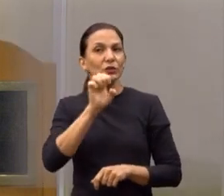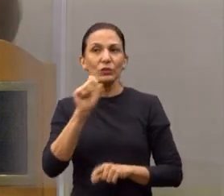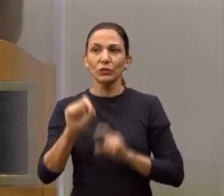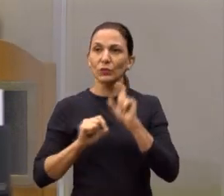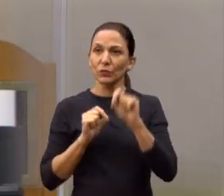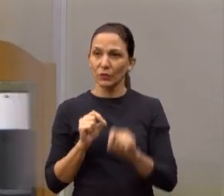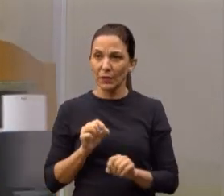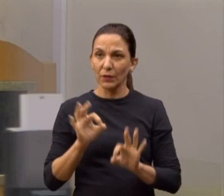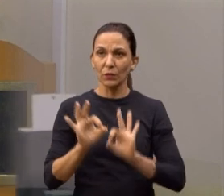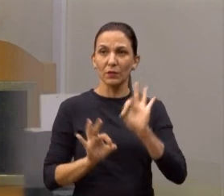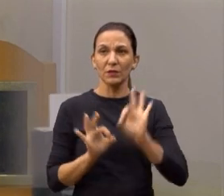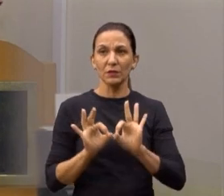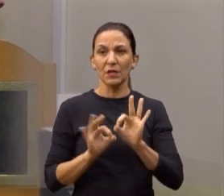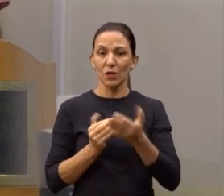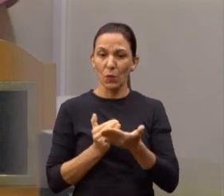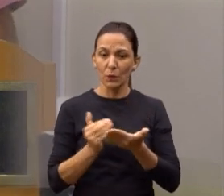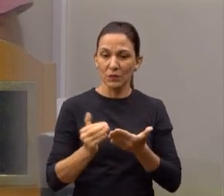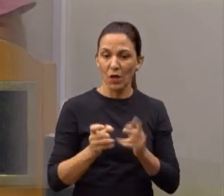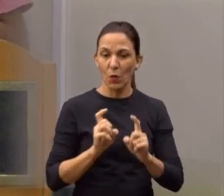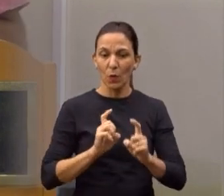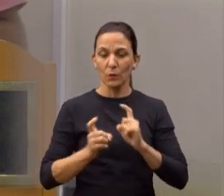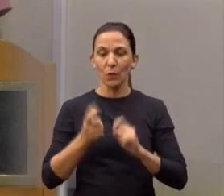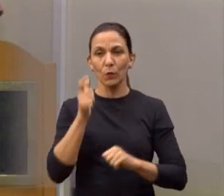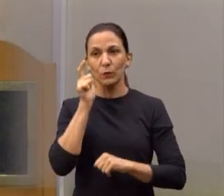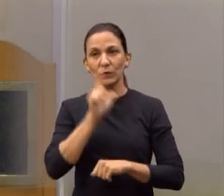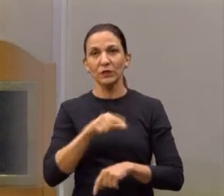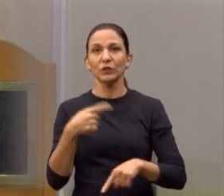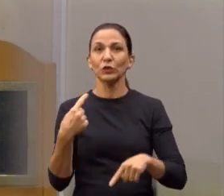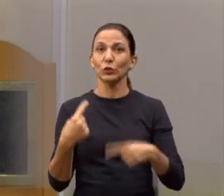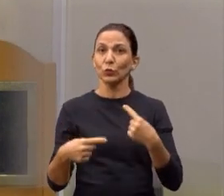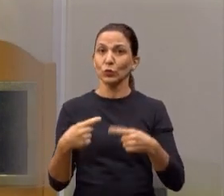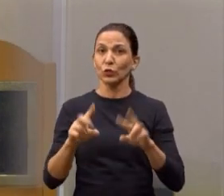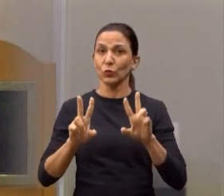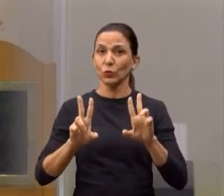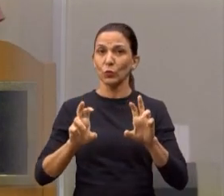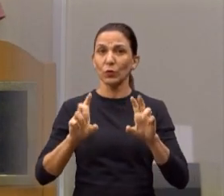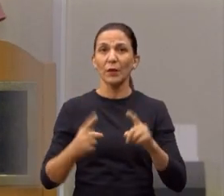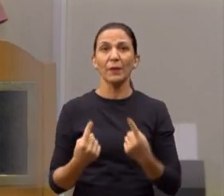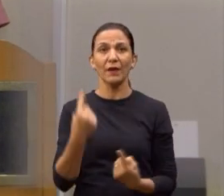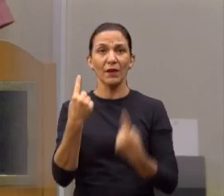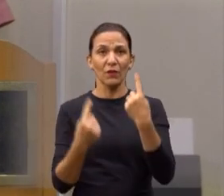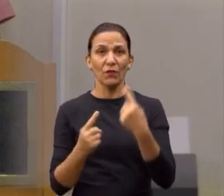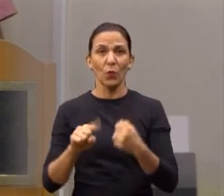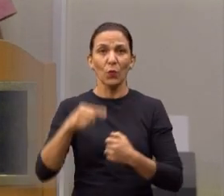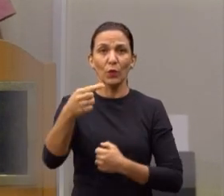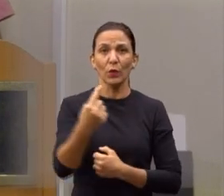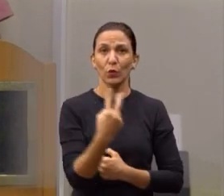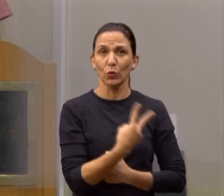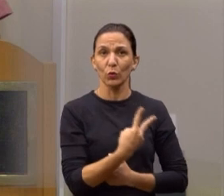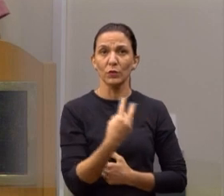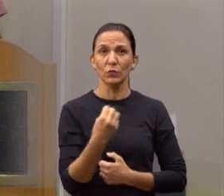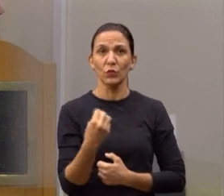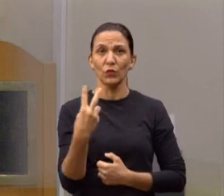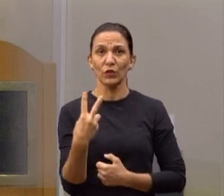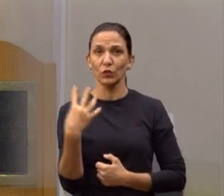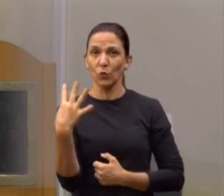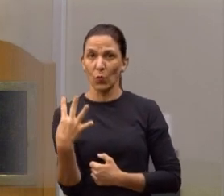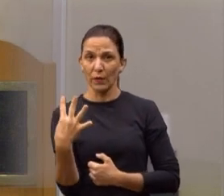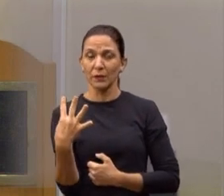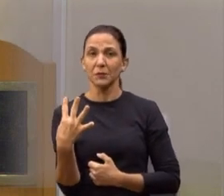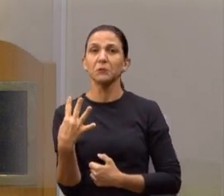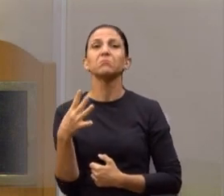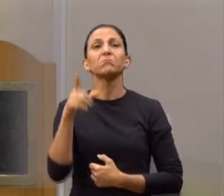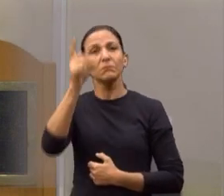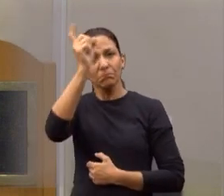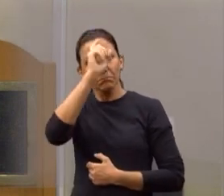que é montar desde já uma comissão que consiga discutir debater o carnaval de 2024 porque a gente possa fazer da forma